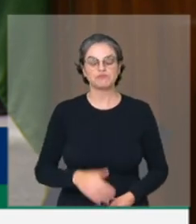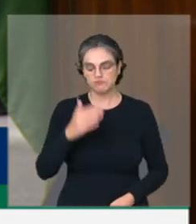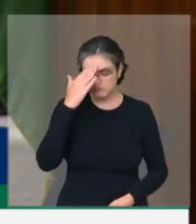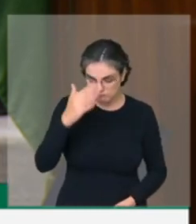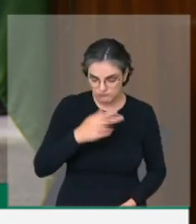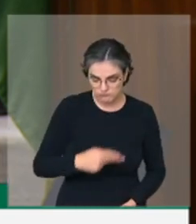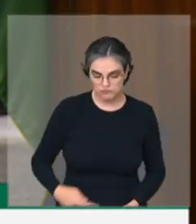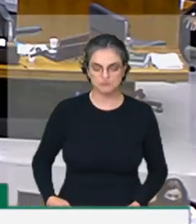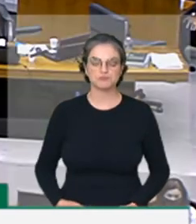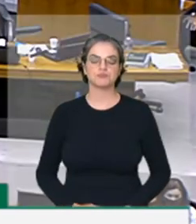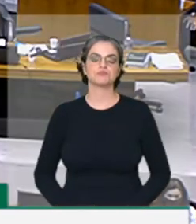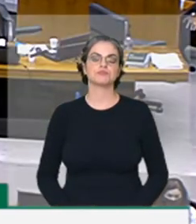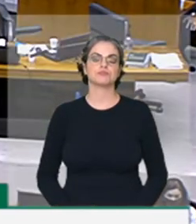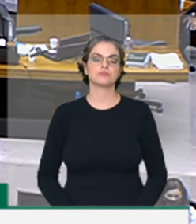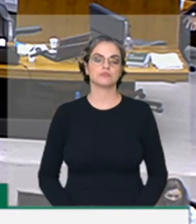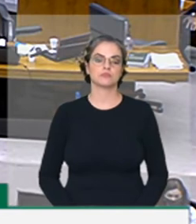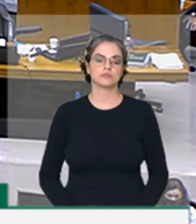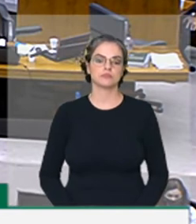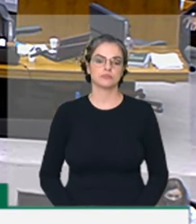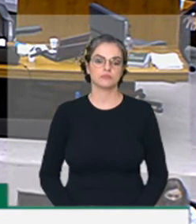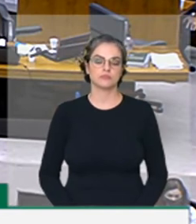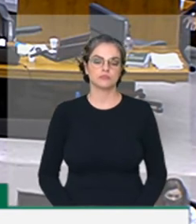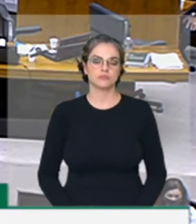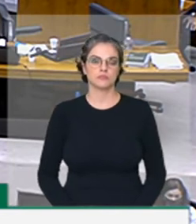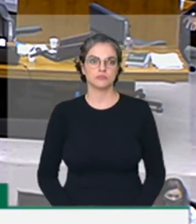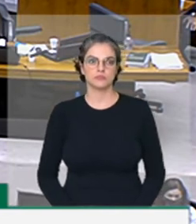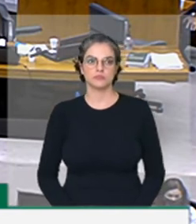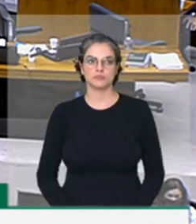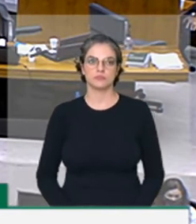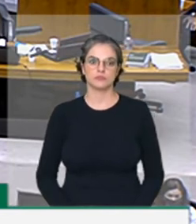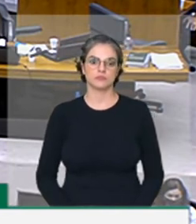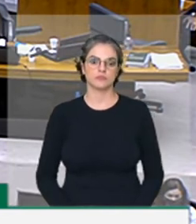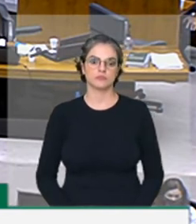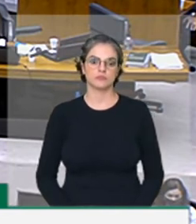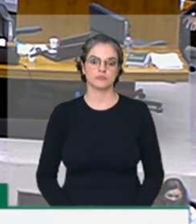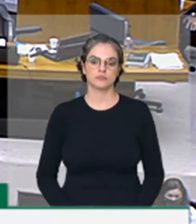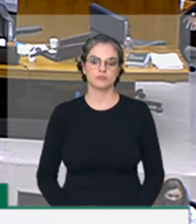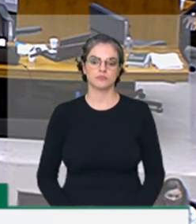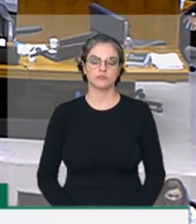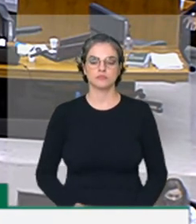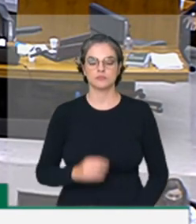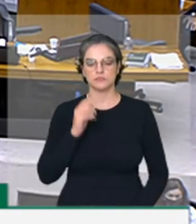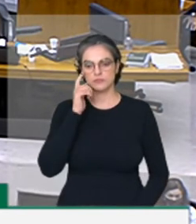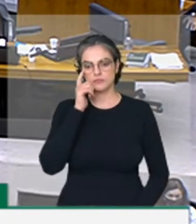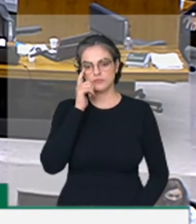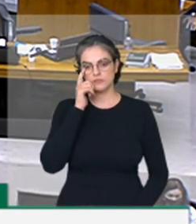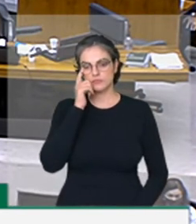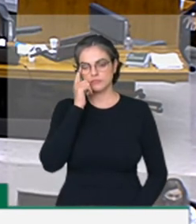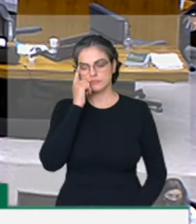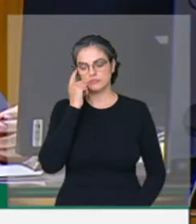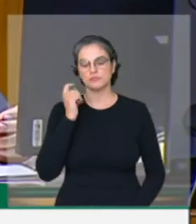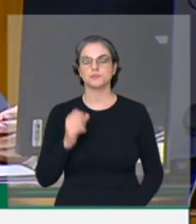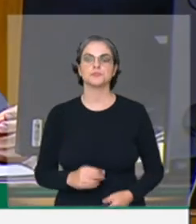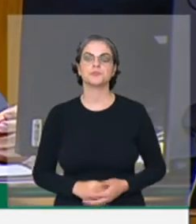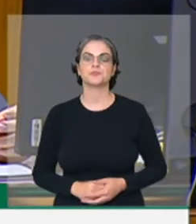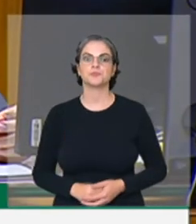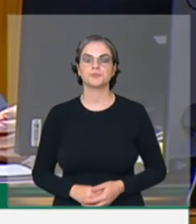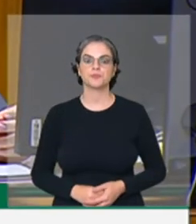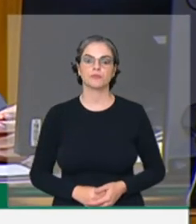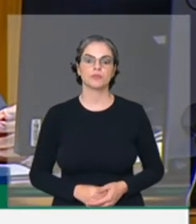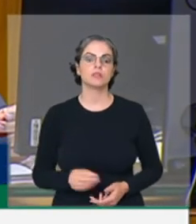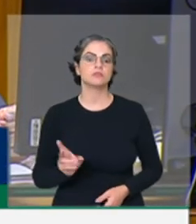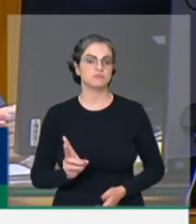atenção de todos. Muito obrigado, deputado Paulo Pimenta. Eu vou manter a lista de